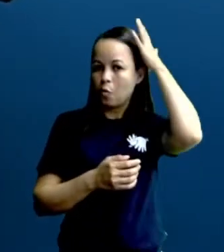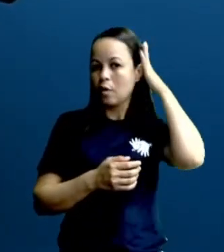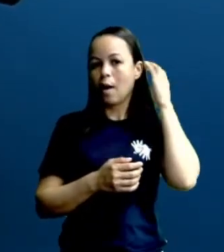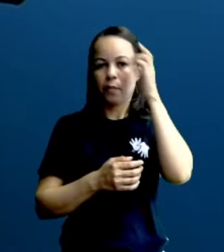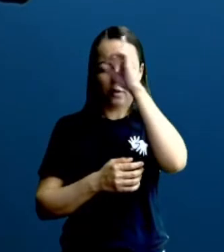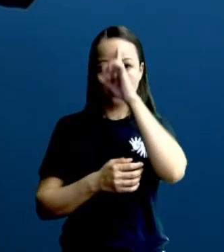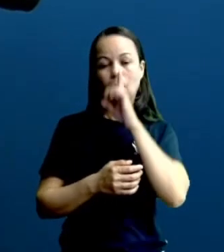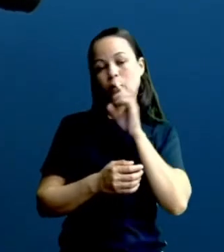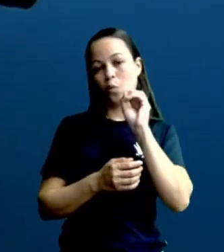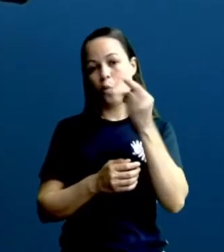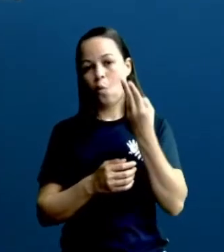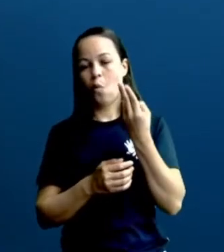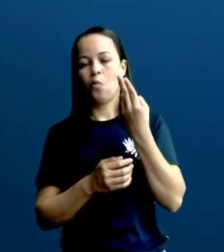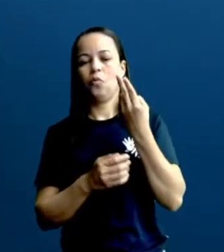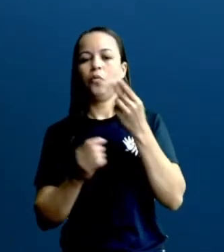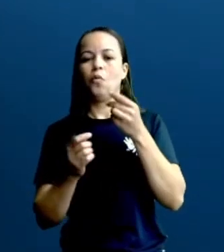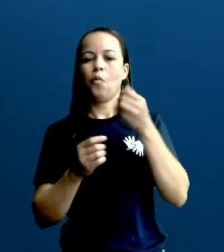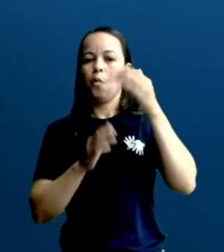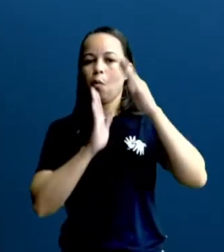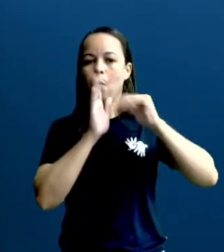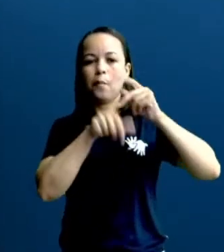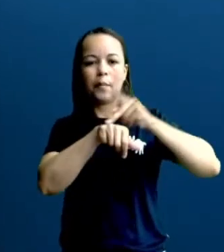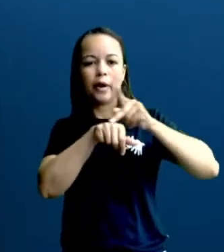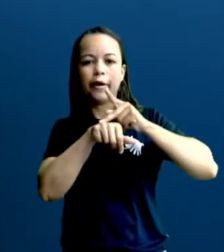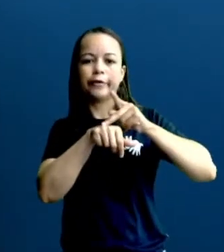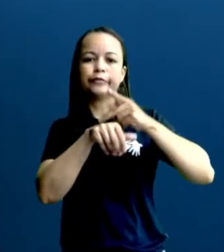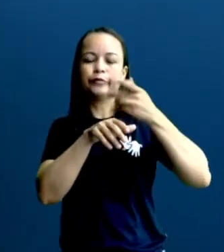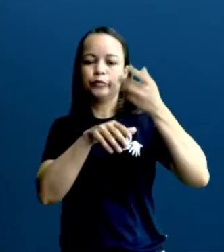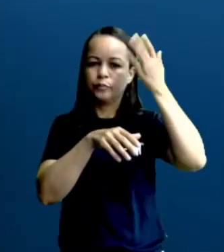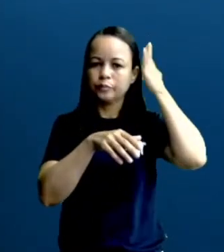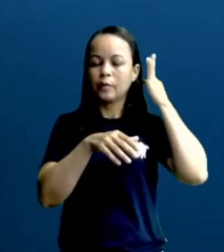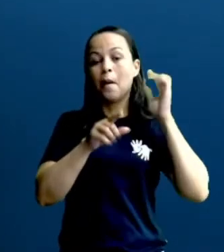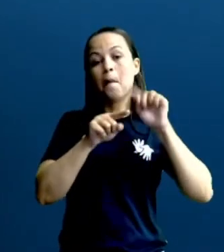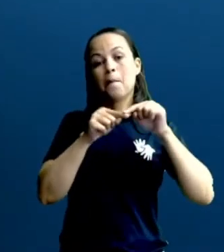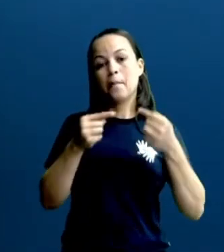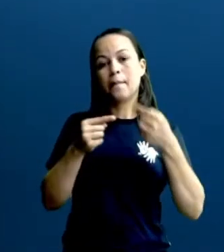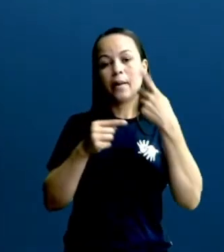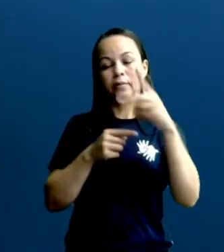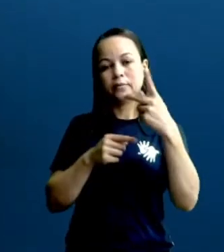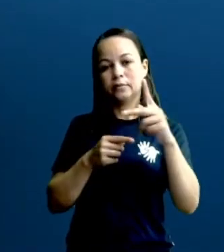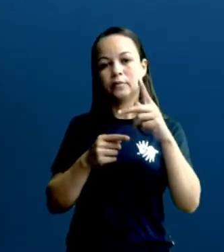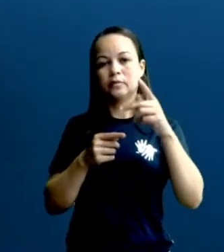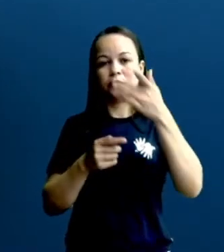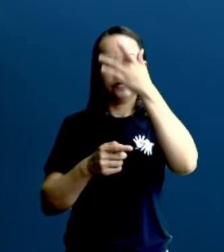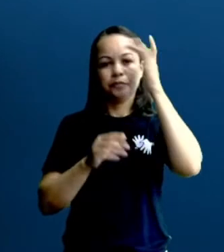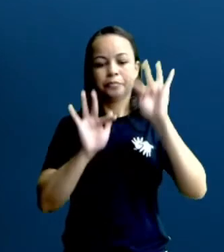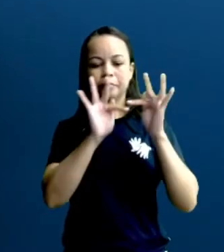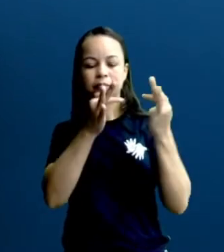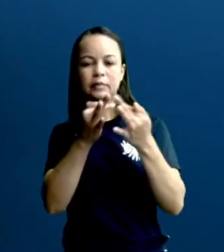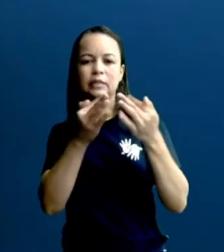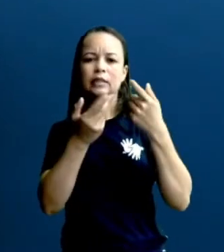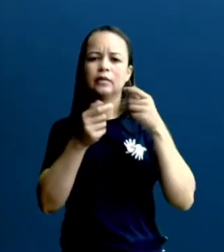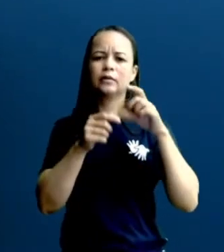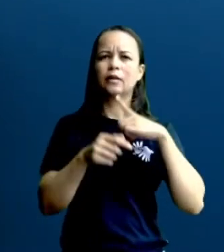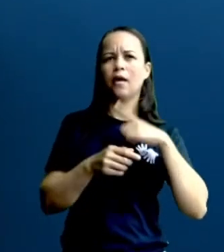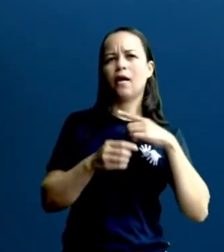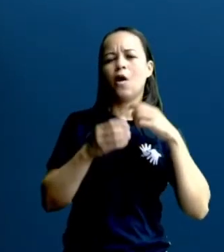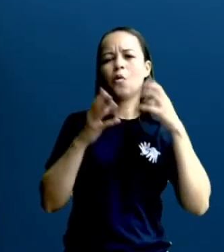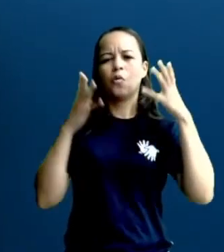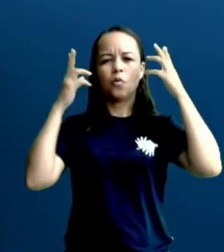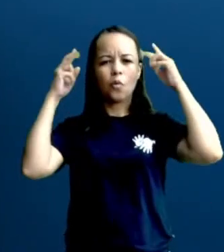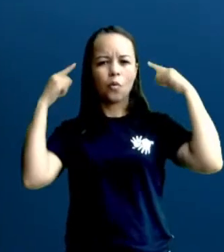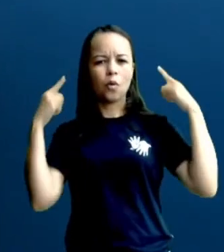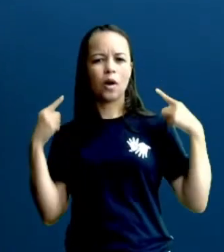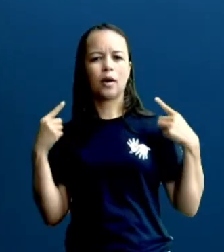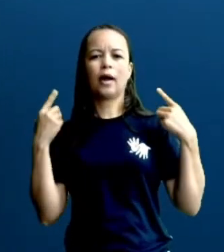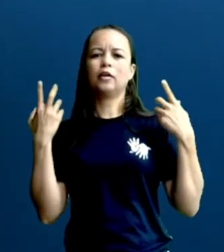você quiser, mas os seus descendentes terão a textura do cabelo, seu cabelo crespo ou liso, seu cabelo escuro